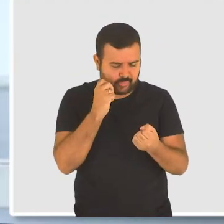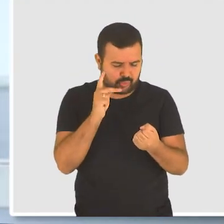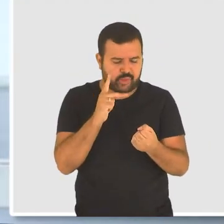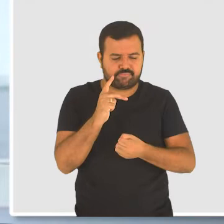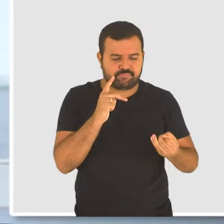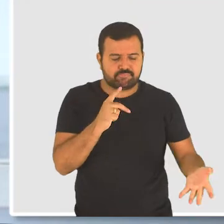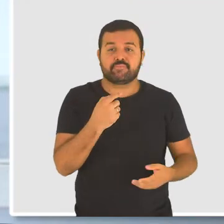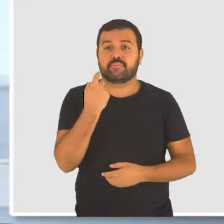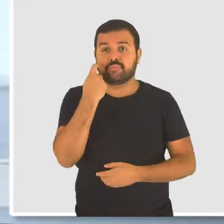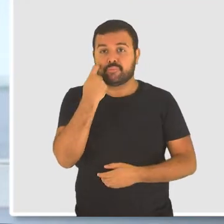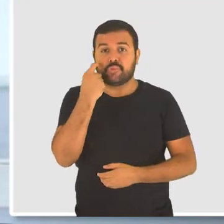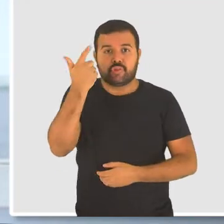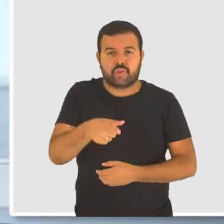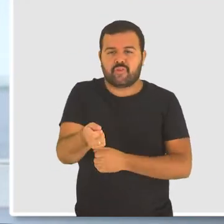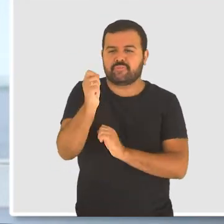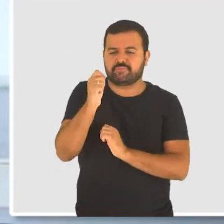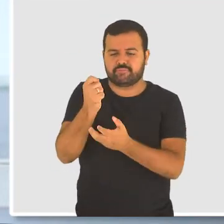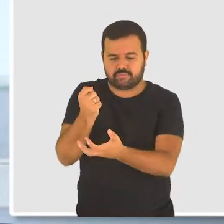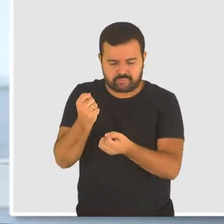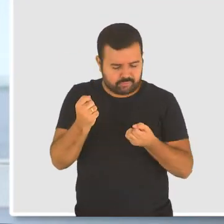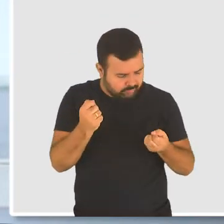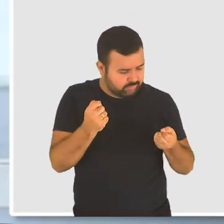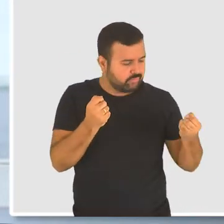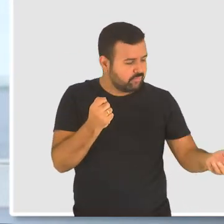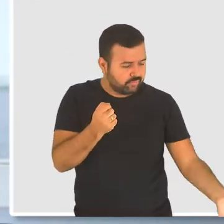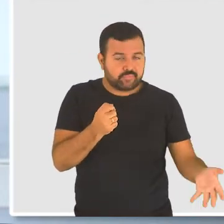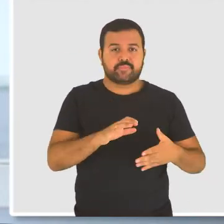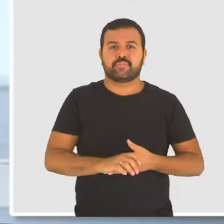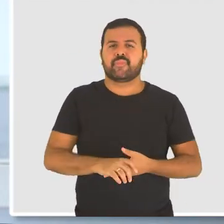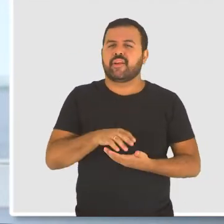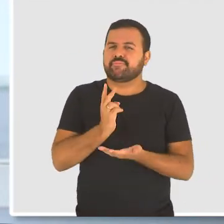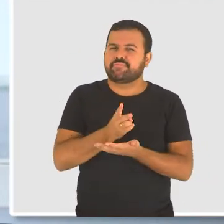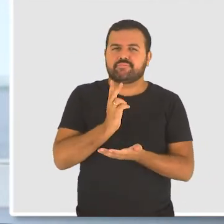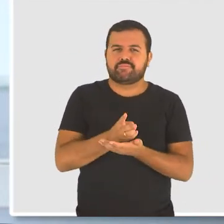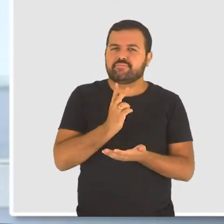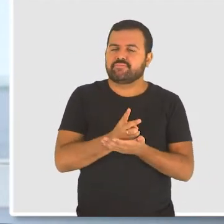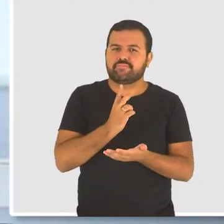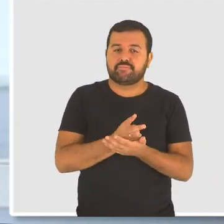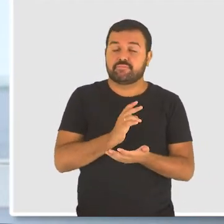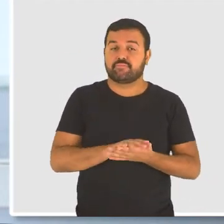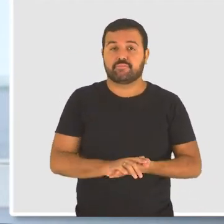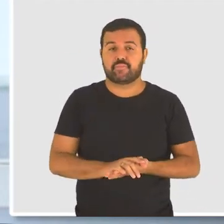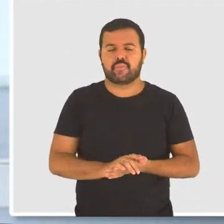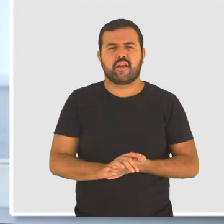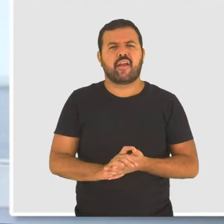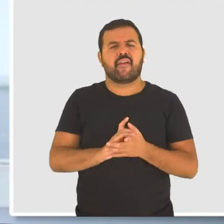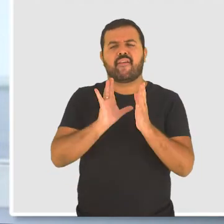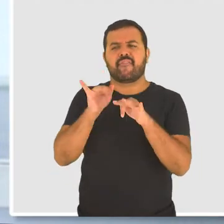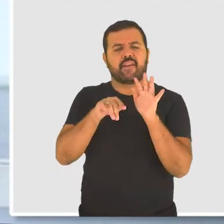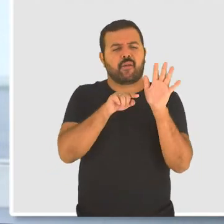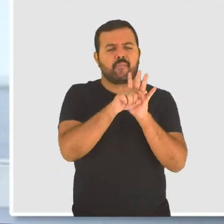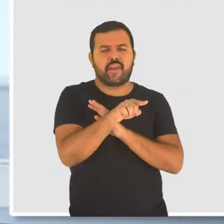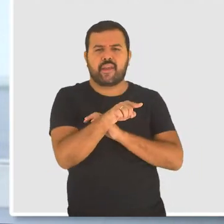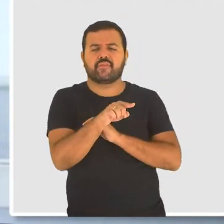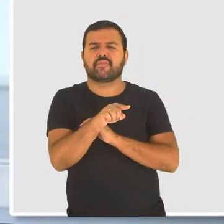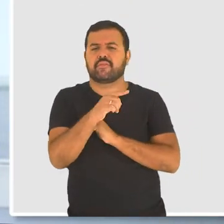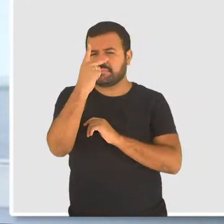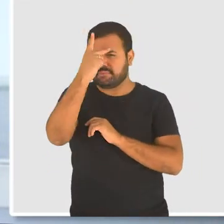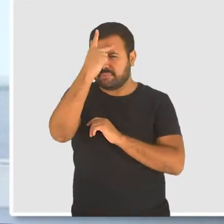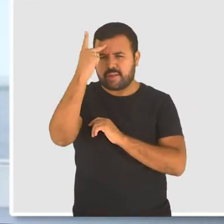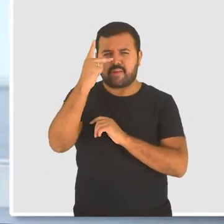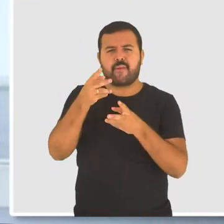vieram 40 peixes. E foram marcados 40 peixes. E o aluno chegou numa resposta